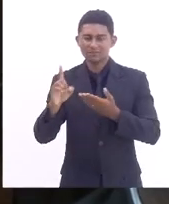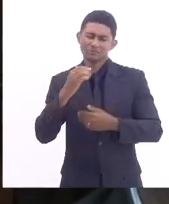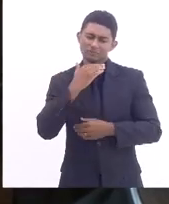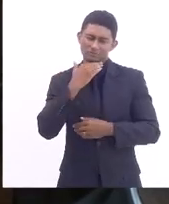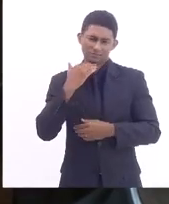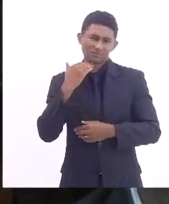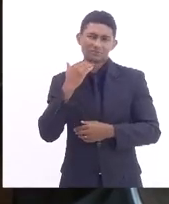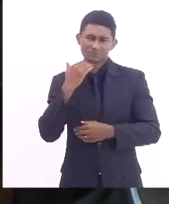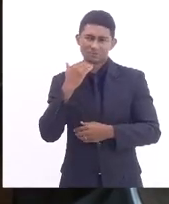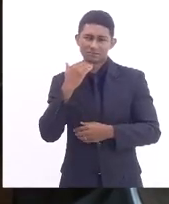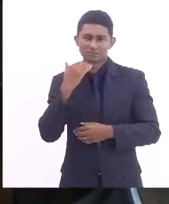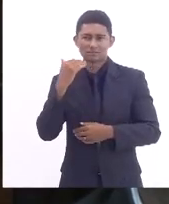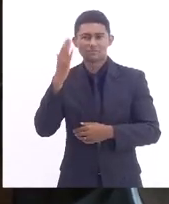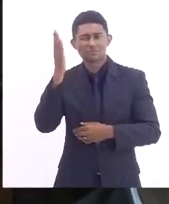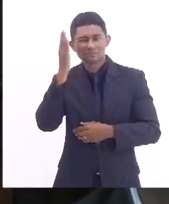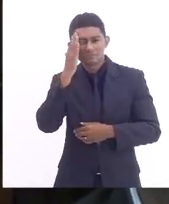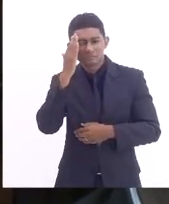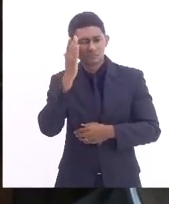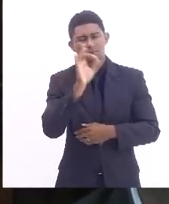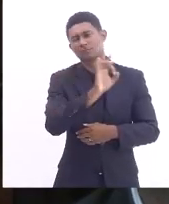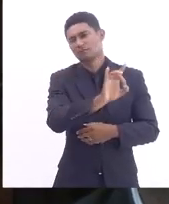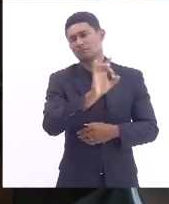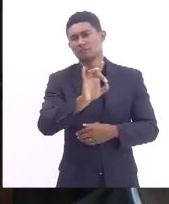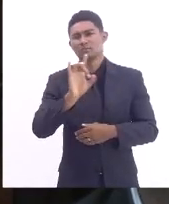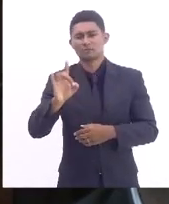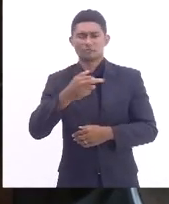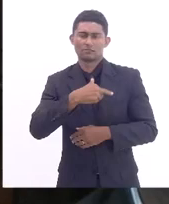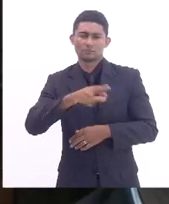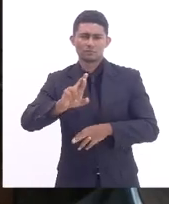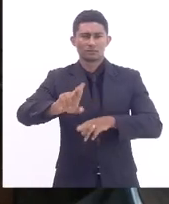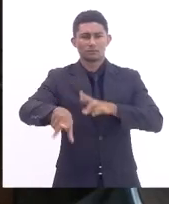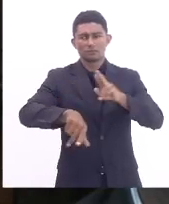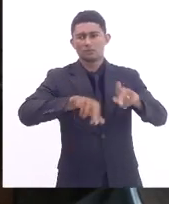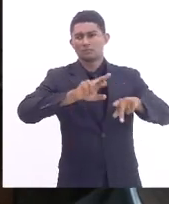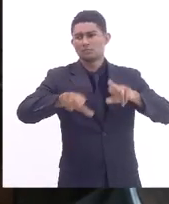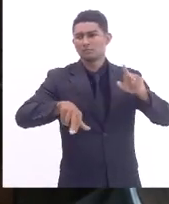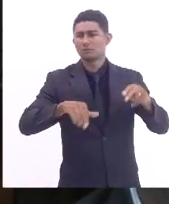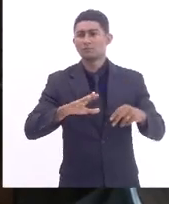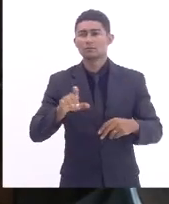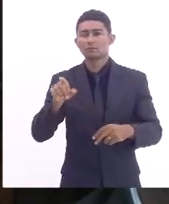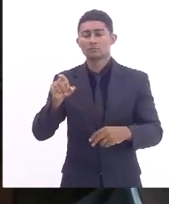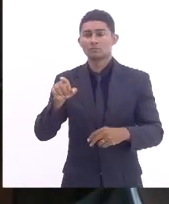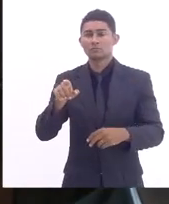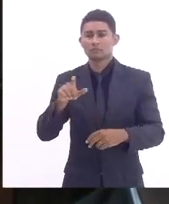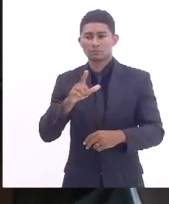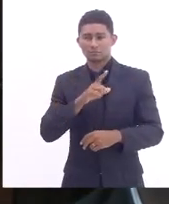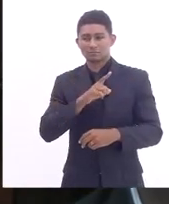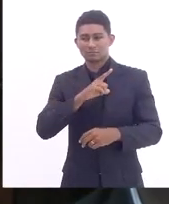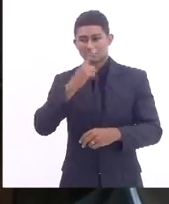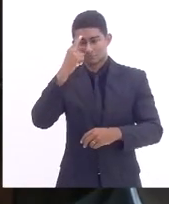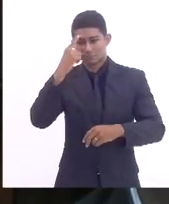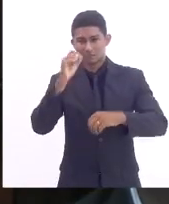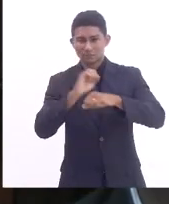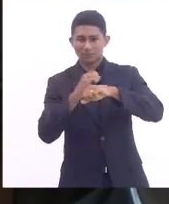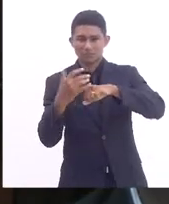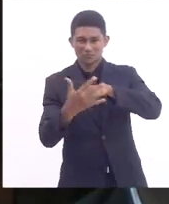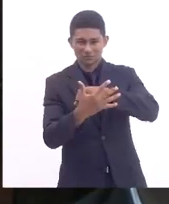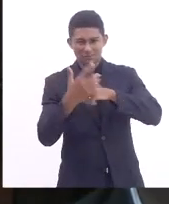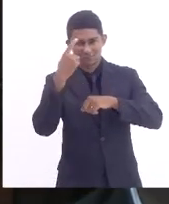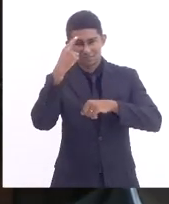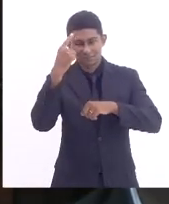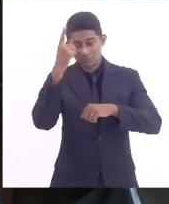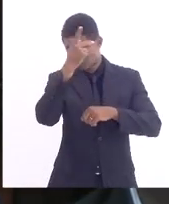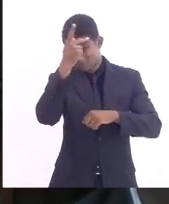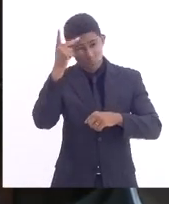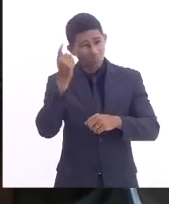Sidnei é óbvio que cada um tem sua crença Cada um tem sua religião mas ele por estar no período da cor vídeo pouca gente